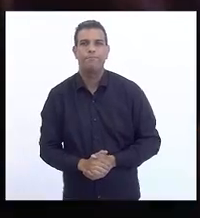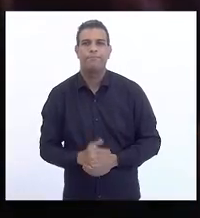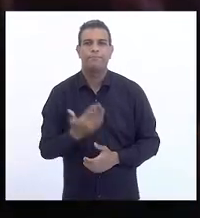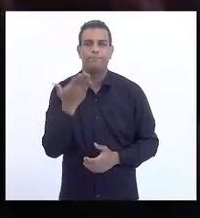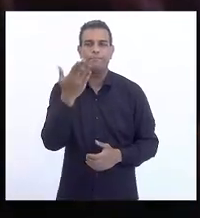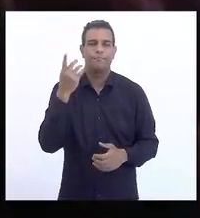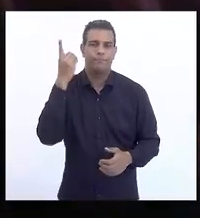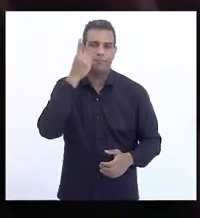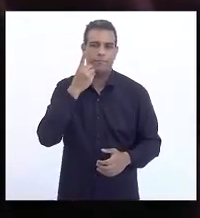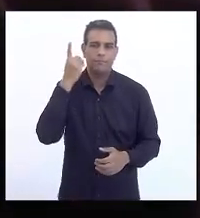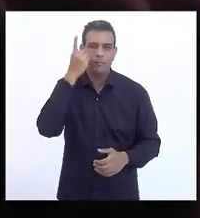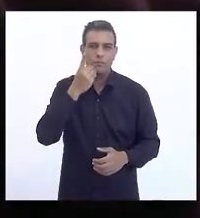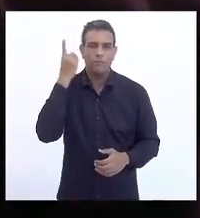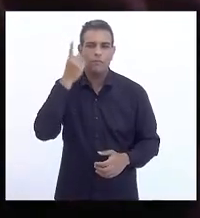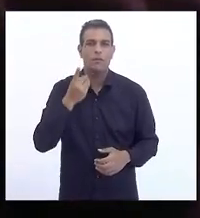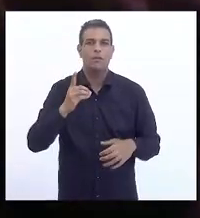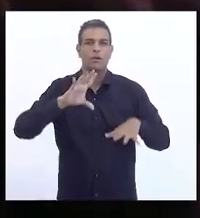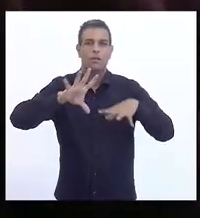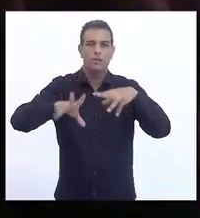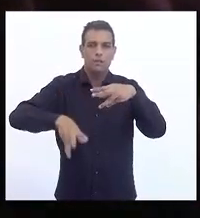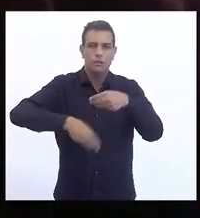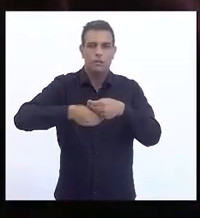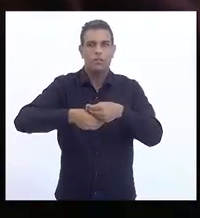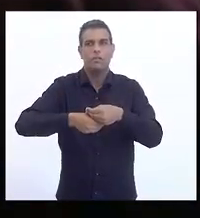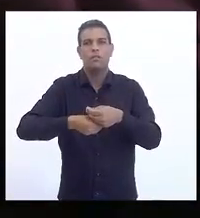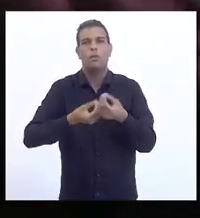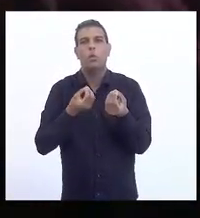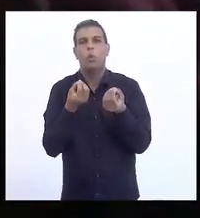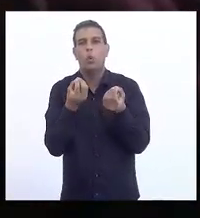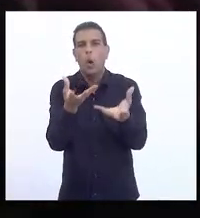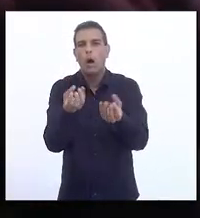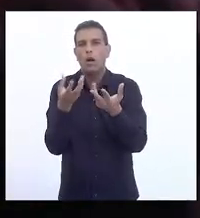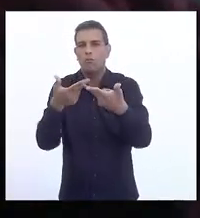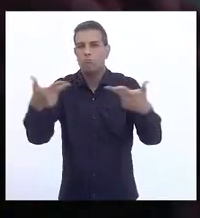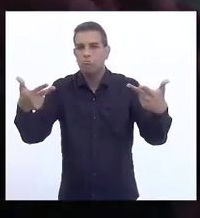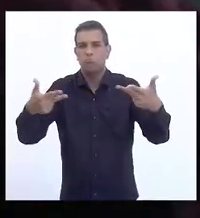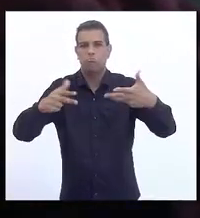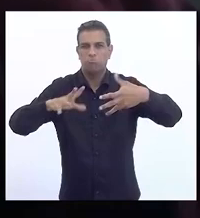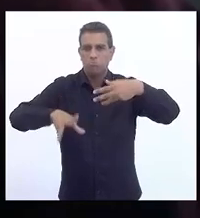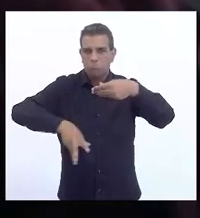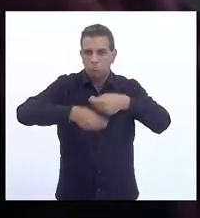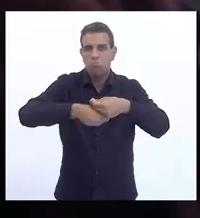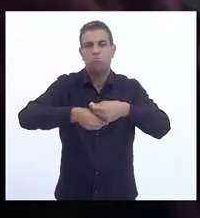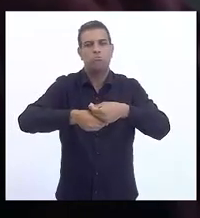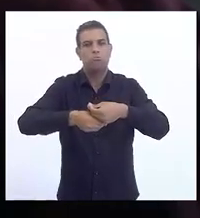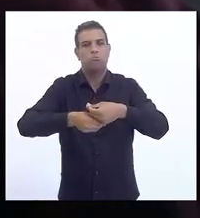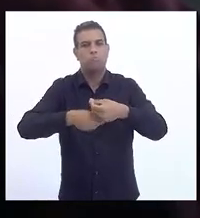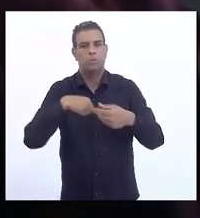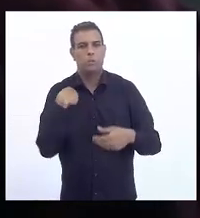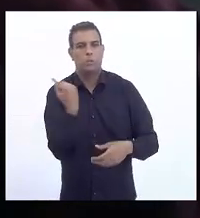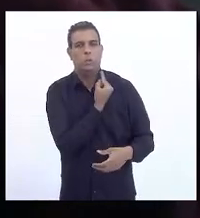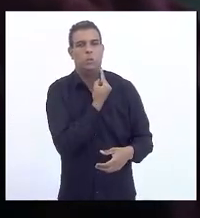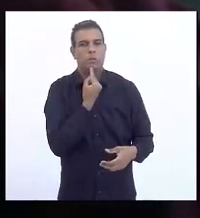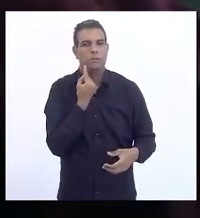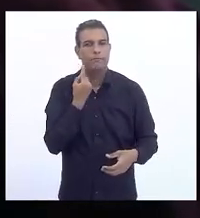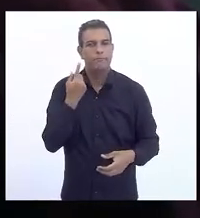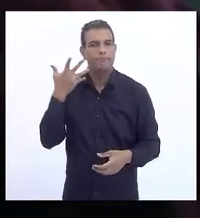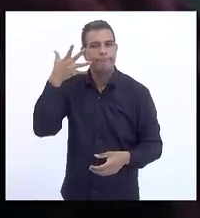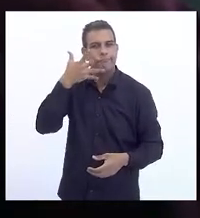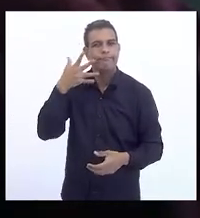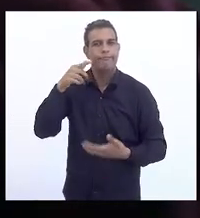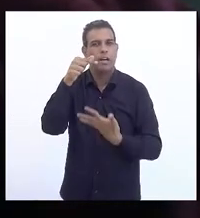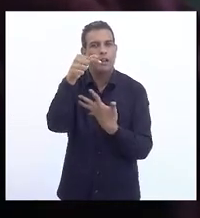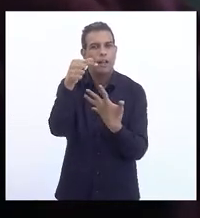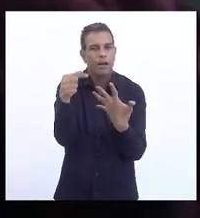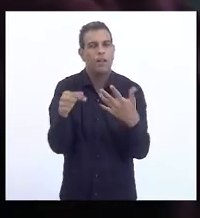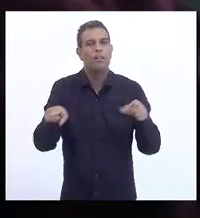Deputada Mônica, eu queria também, eu não me inscrevi, mas eu queria me associar às palavras de Vossa Excelência, também